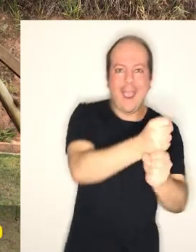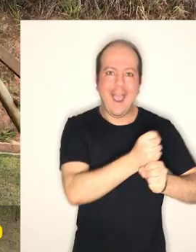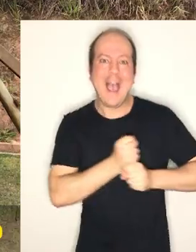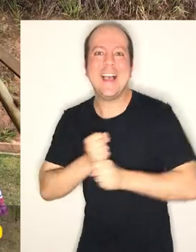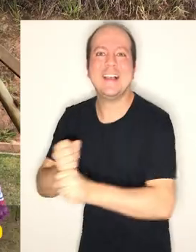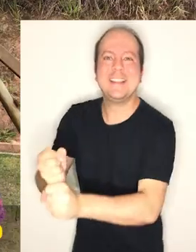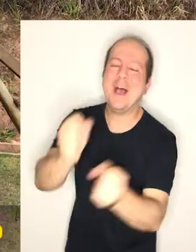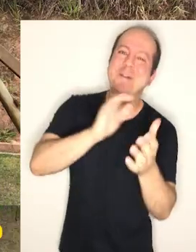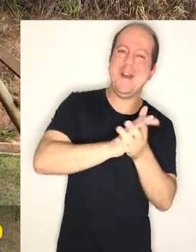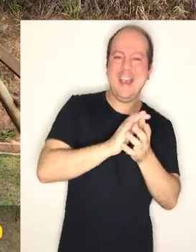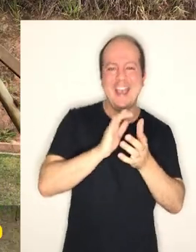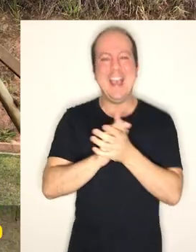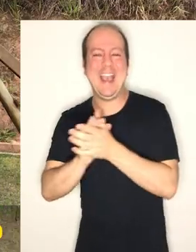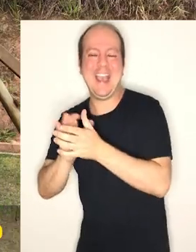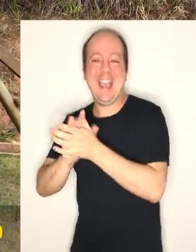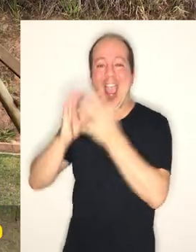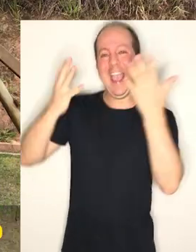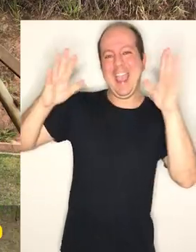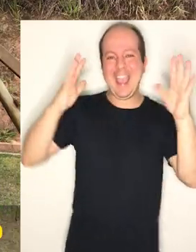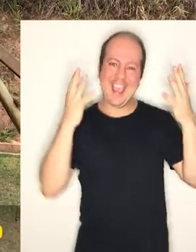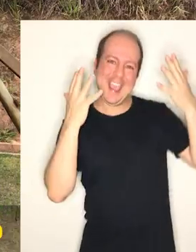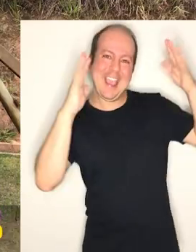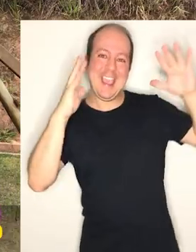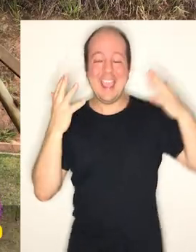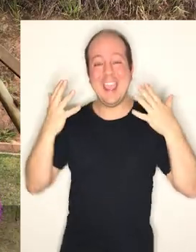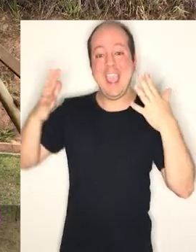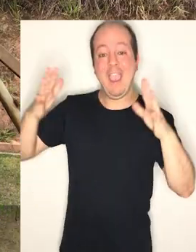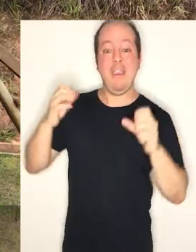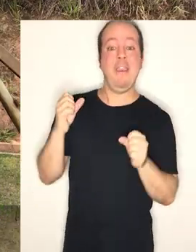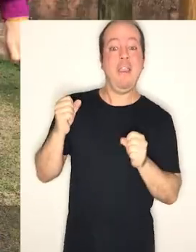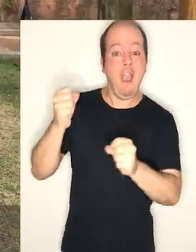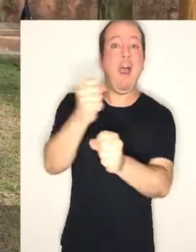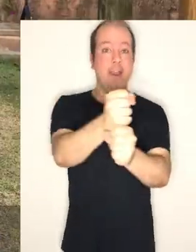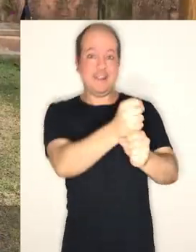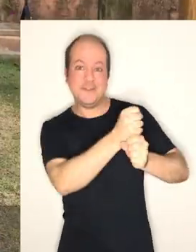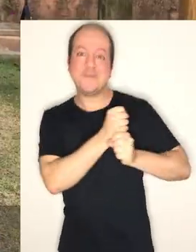tição que leva breco meu sabão.